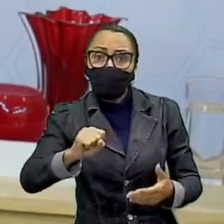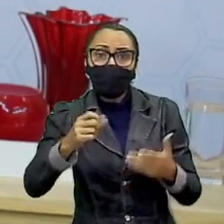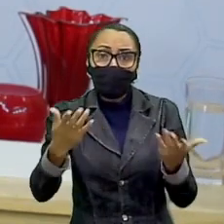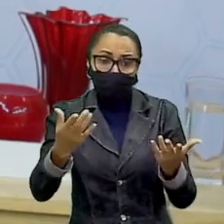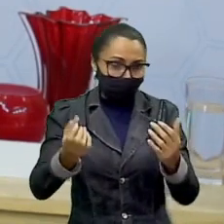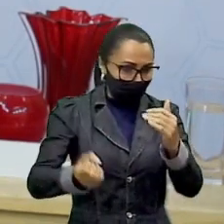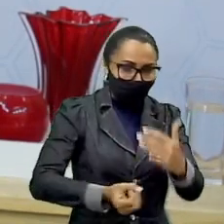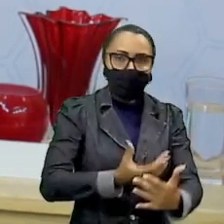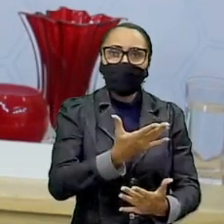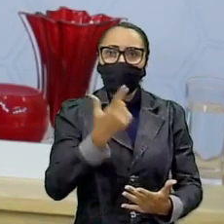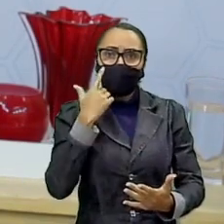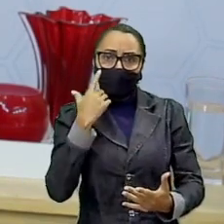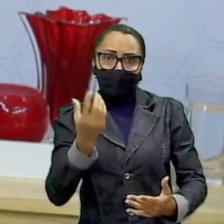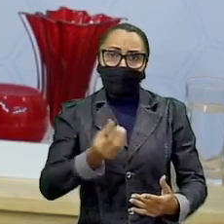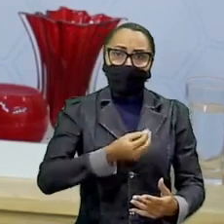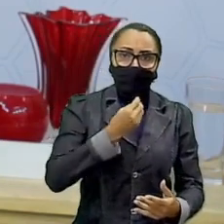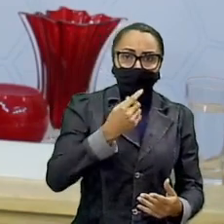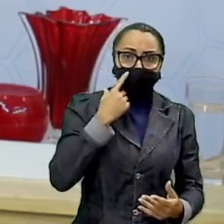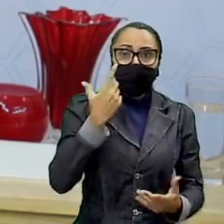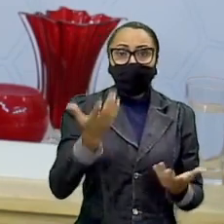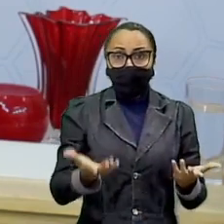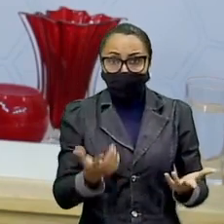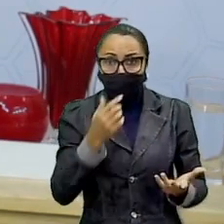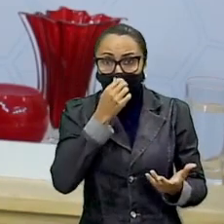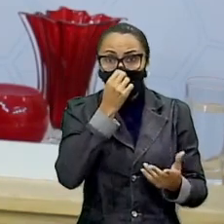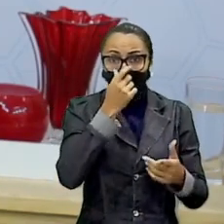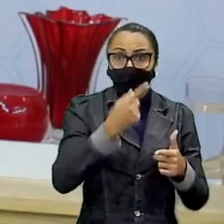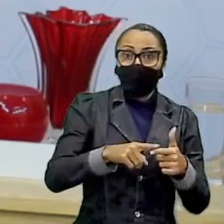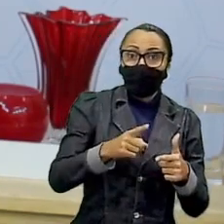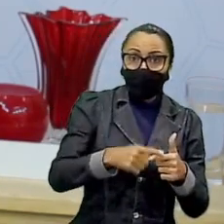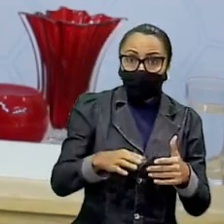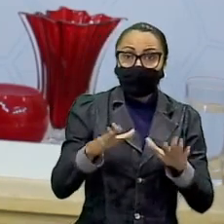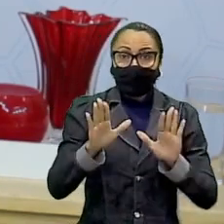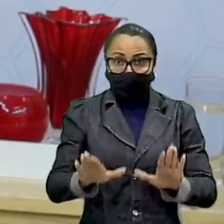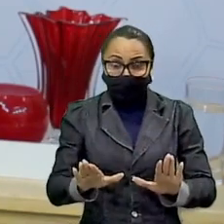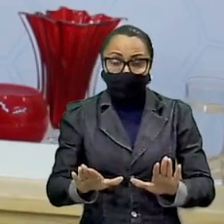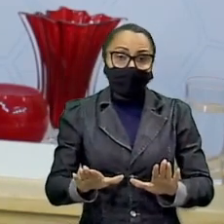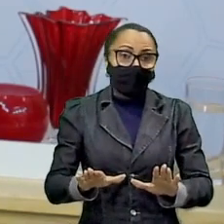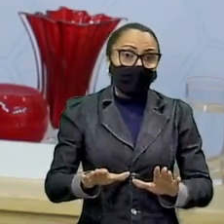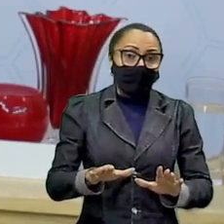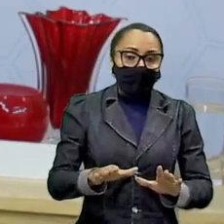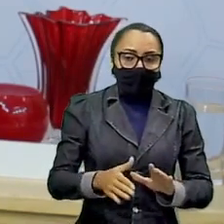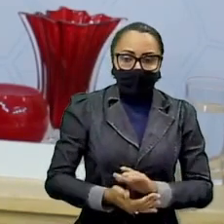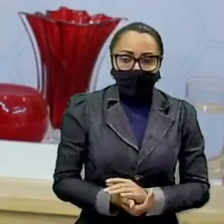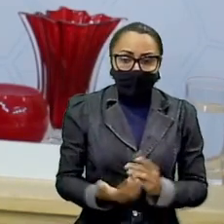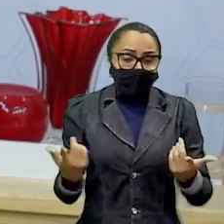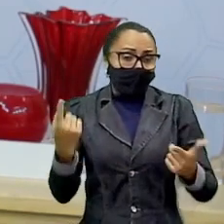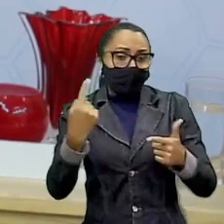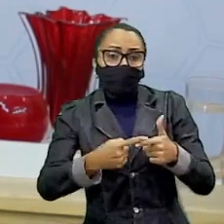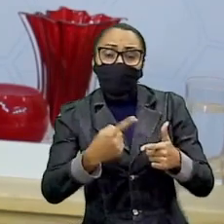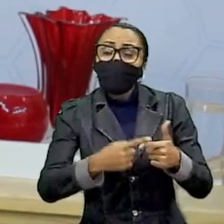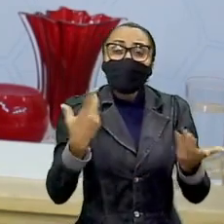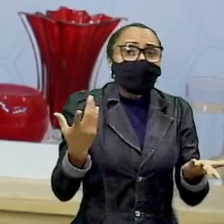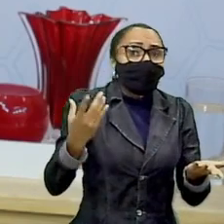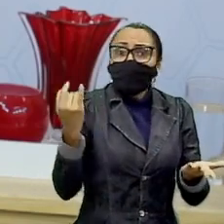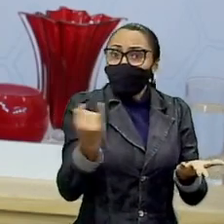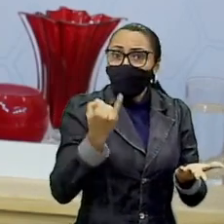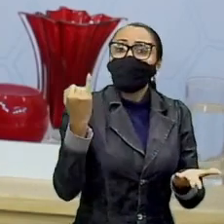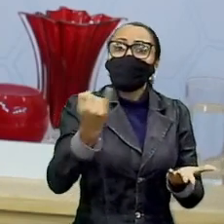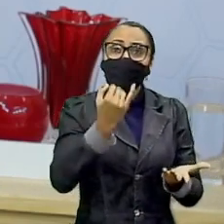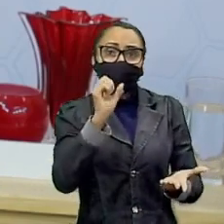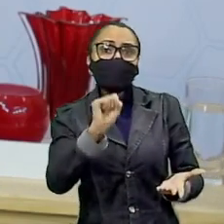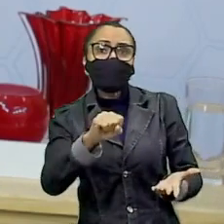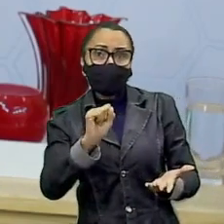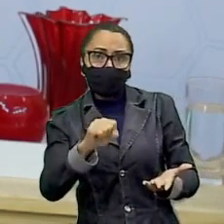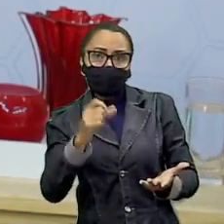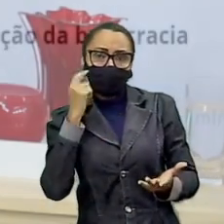criação. Então, existe um lapso temporal muito grande. E aí, por que é importante, né? Foi